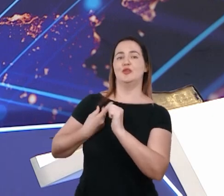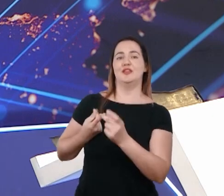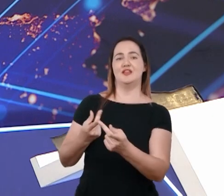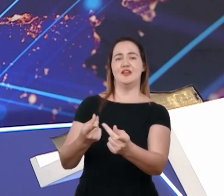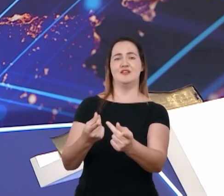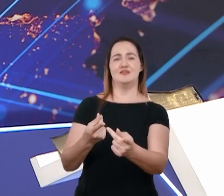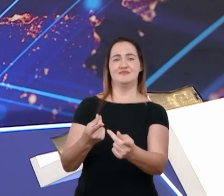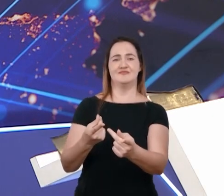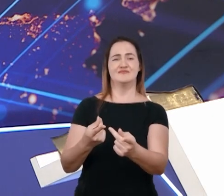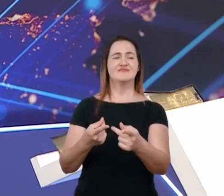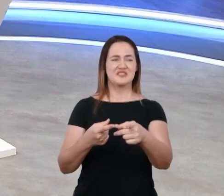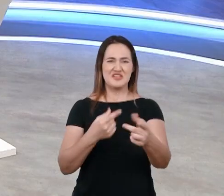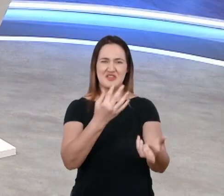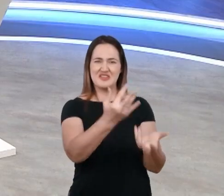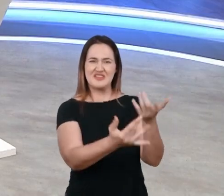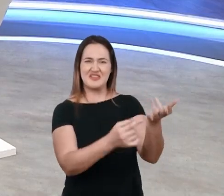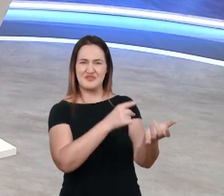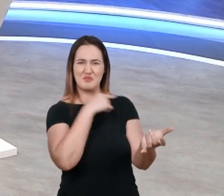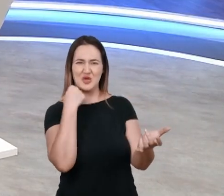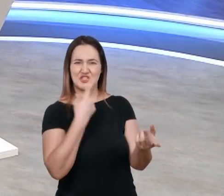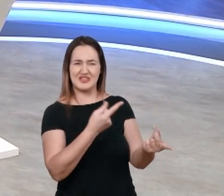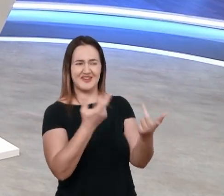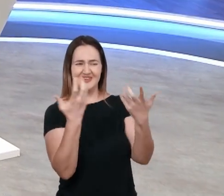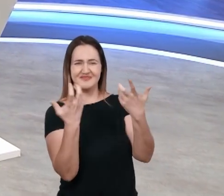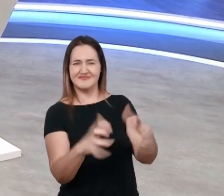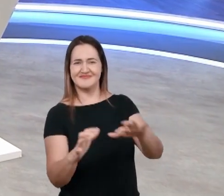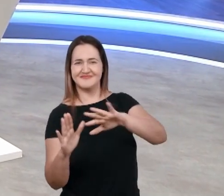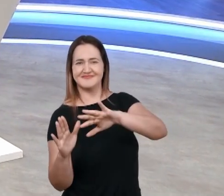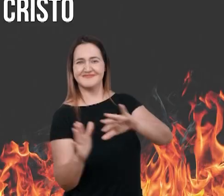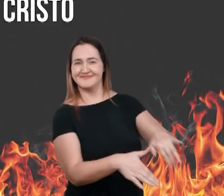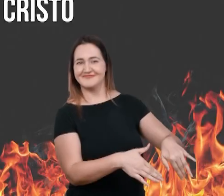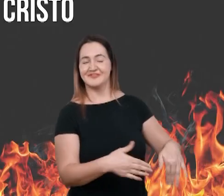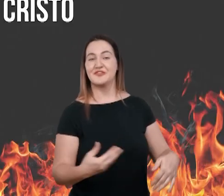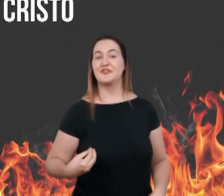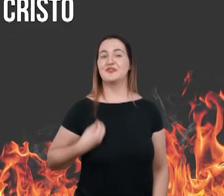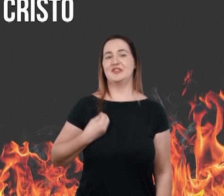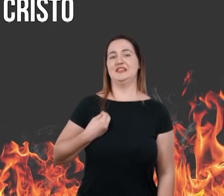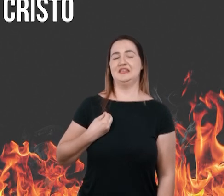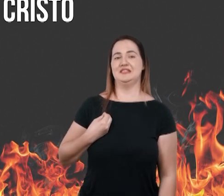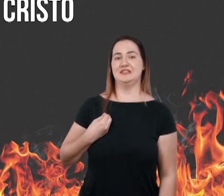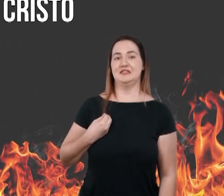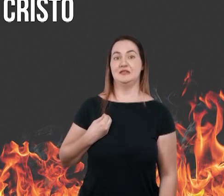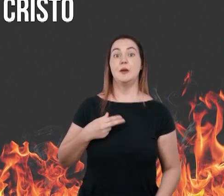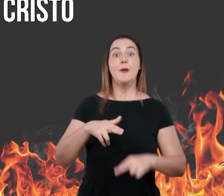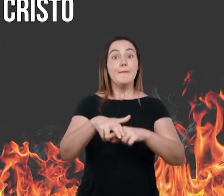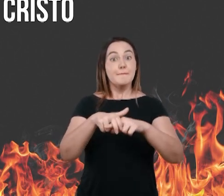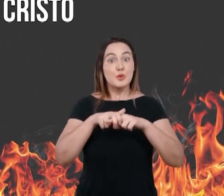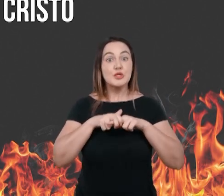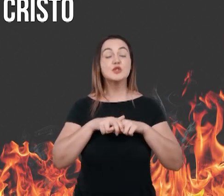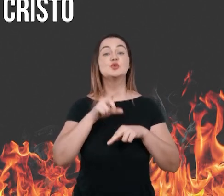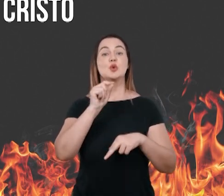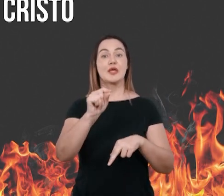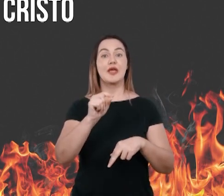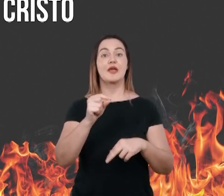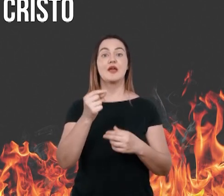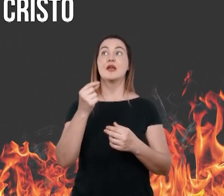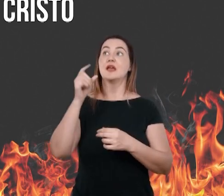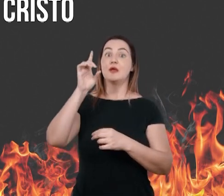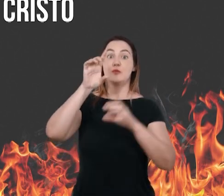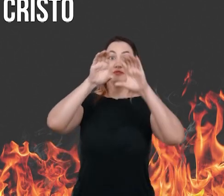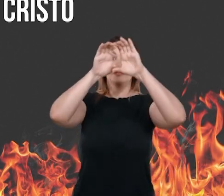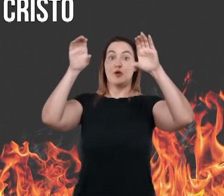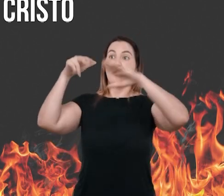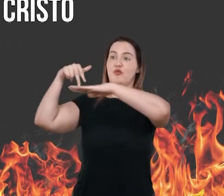final do pecado. Tendo isso em mente, o inferno será então o momento em que o fogo